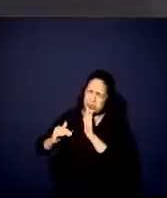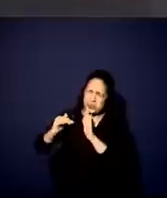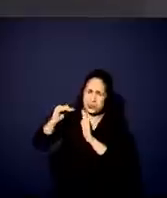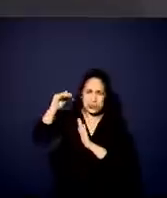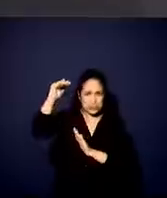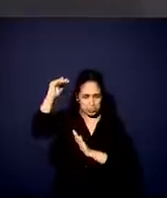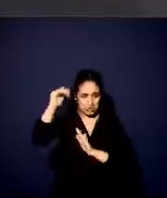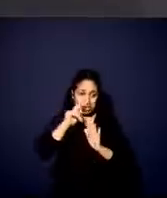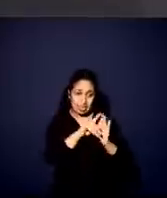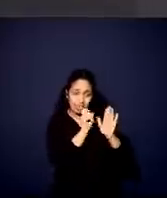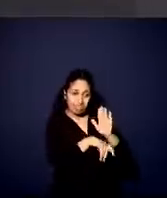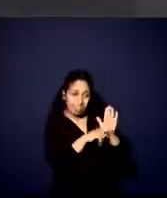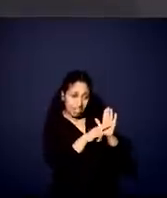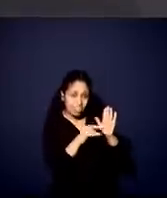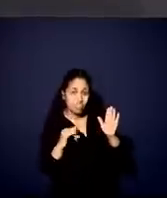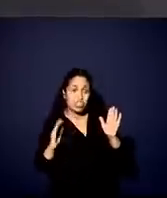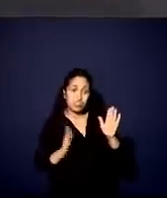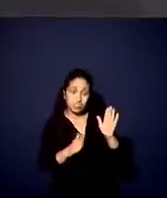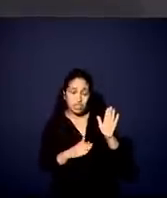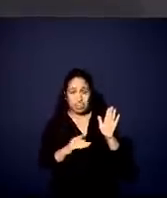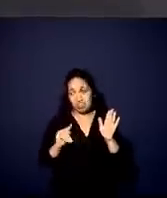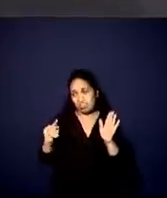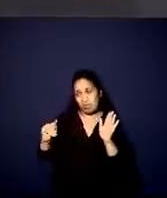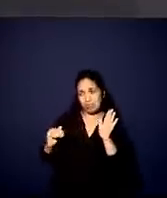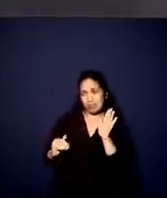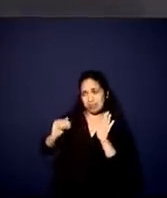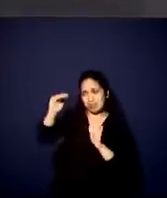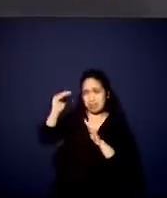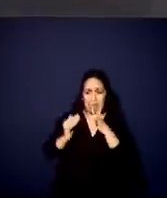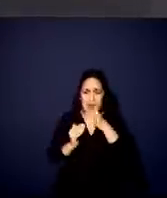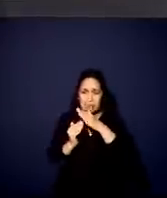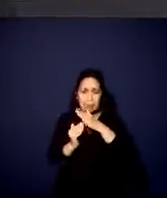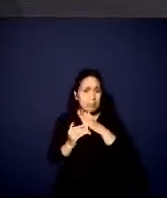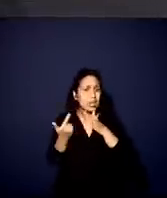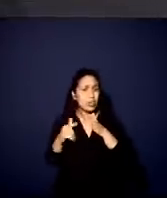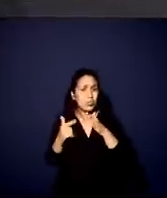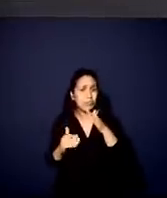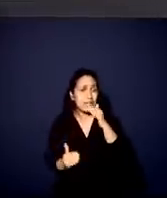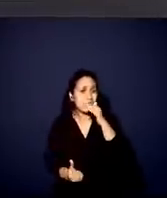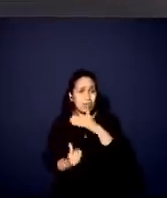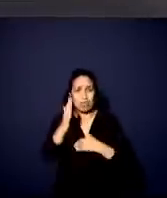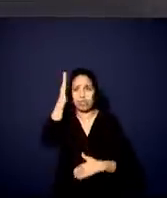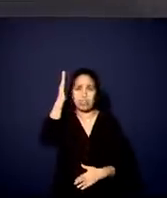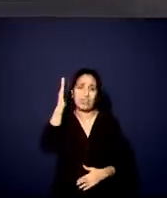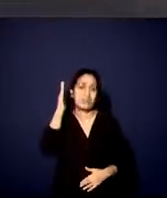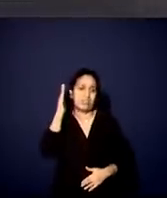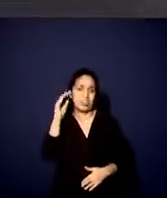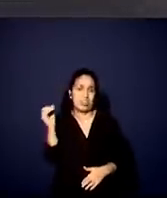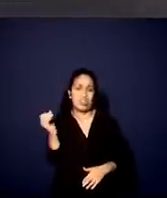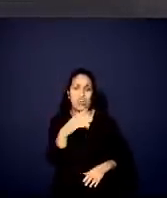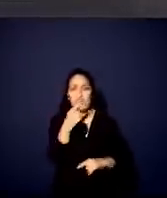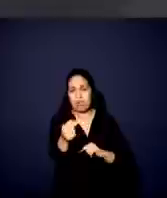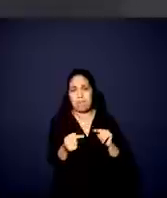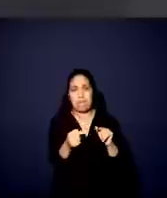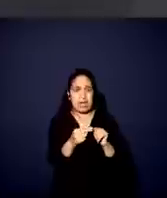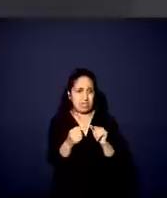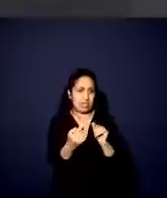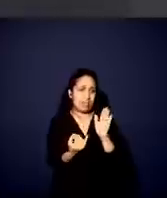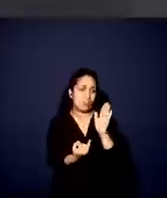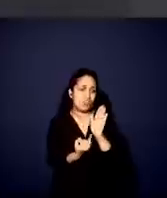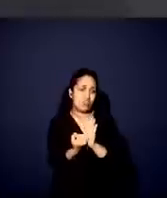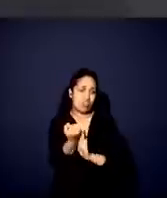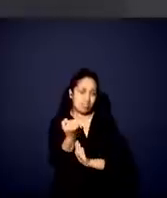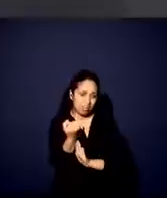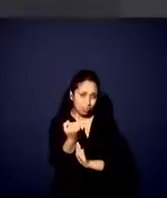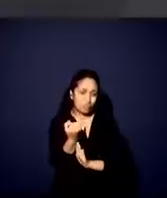a tua taxa de juro nominal muito menos restritiva que você gostaria para atingir a nova meta de inflação e você